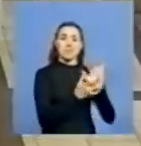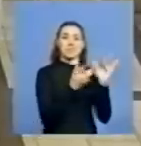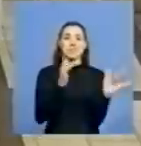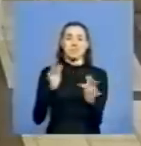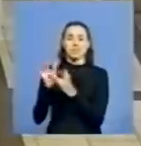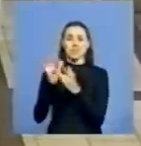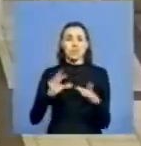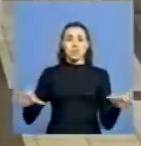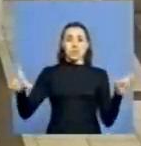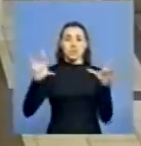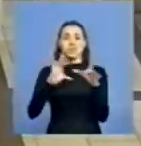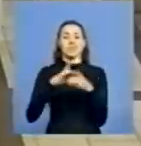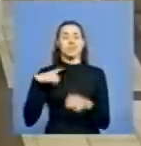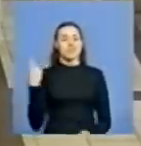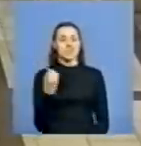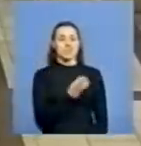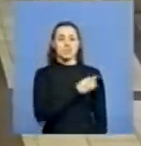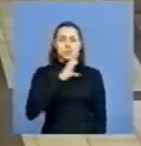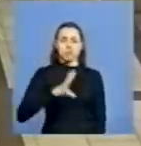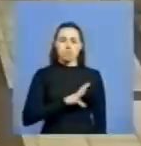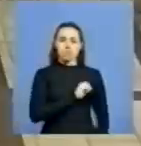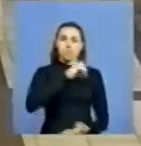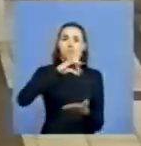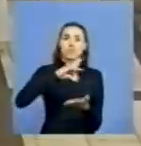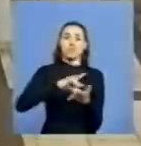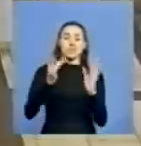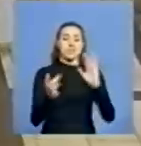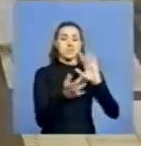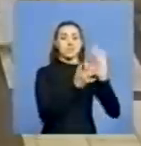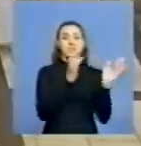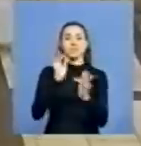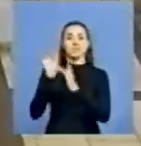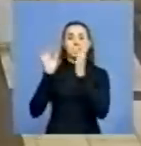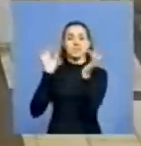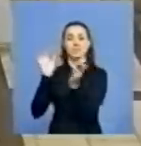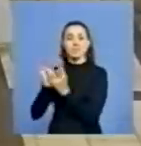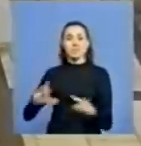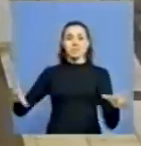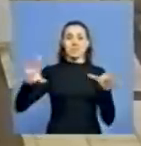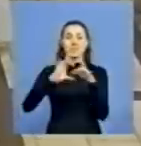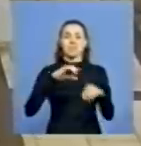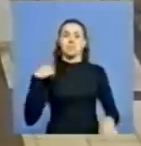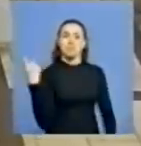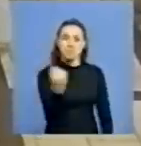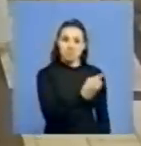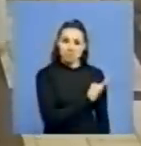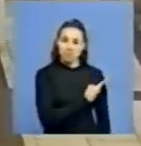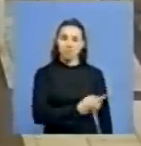Amor, amor, amor, amor de Cristo nos uniu.